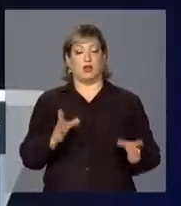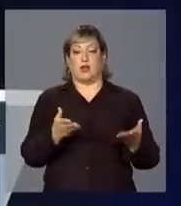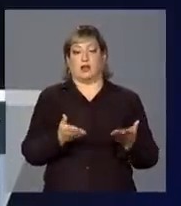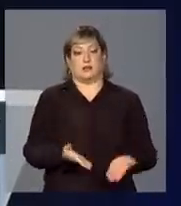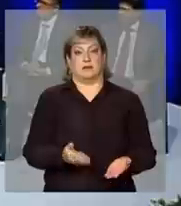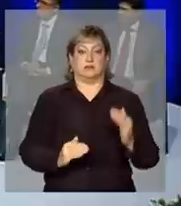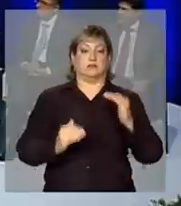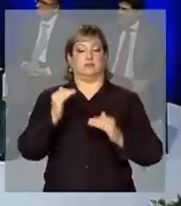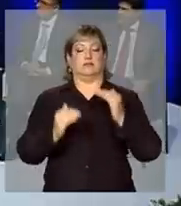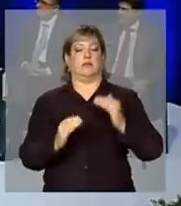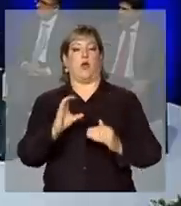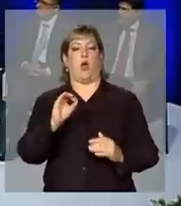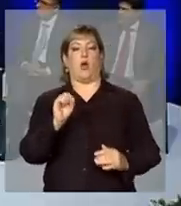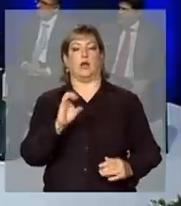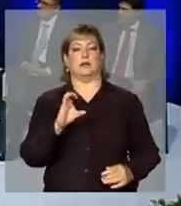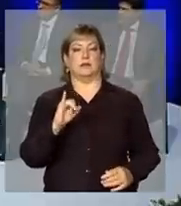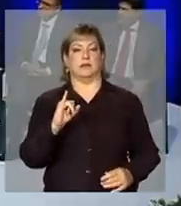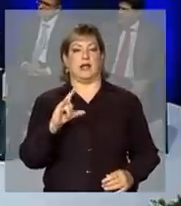uma oscilação.